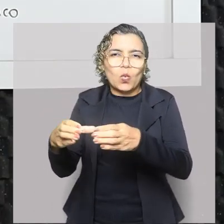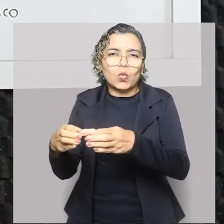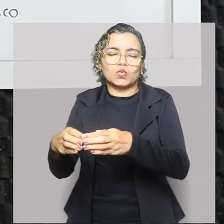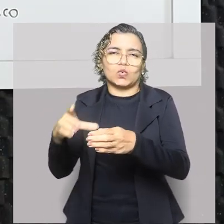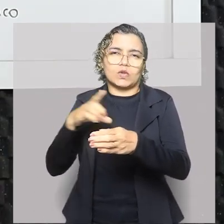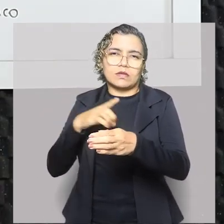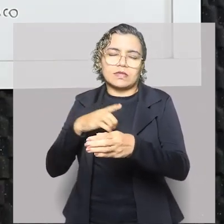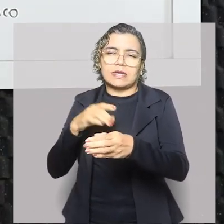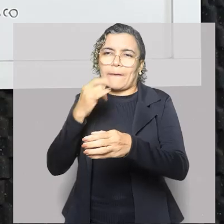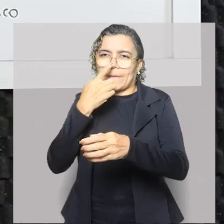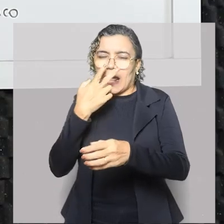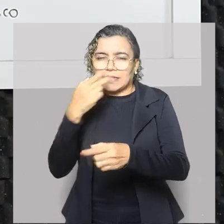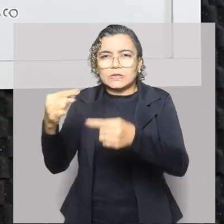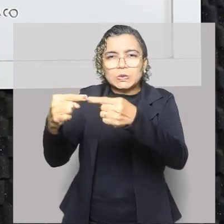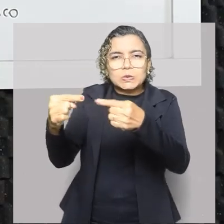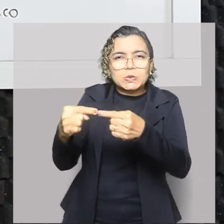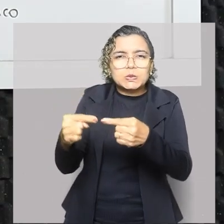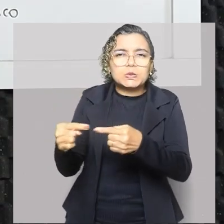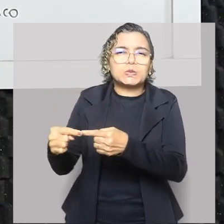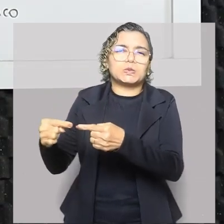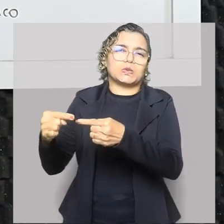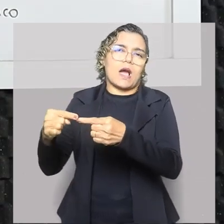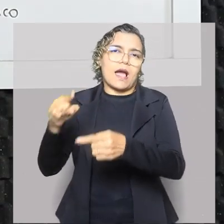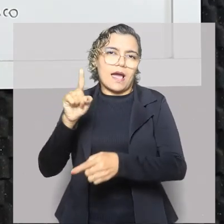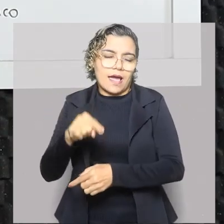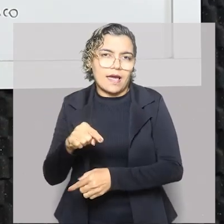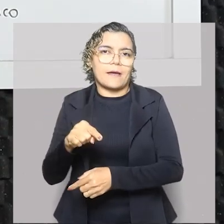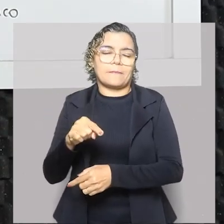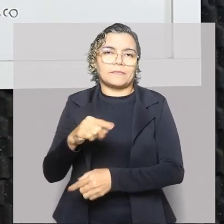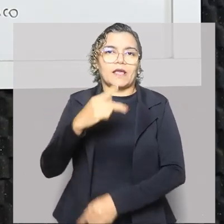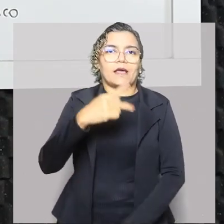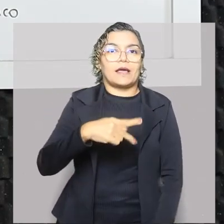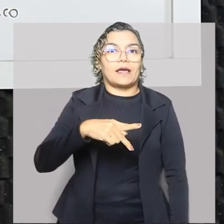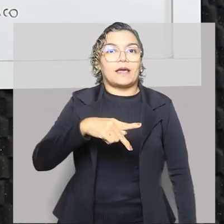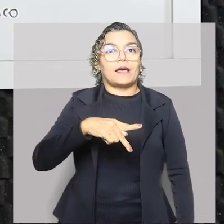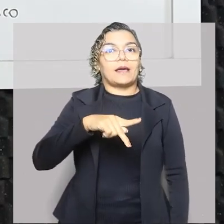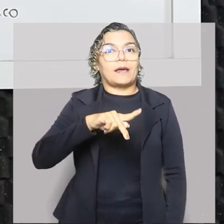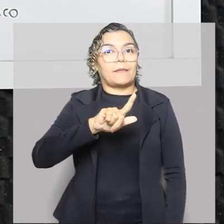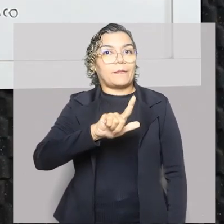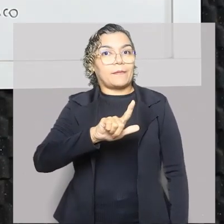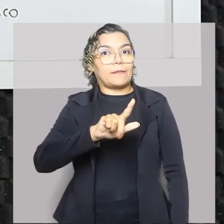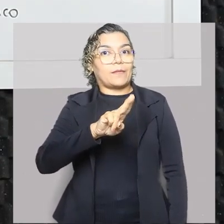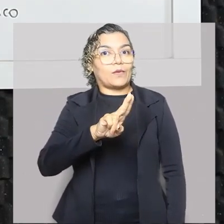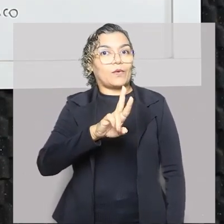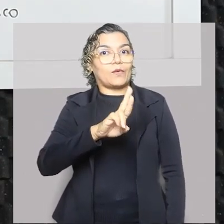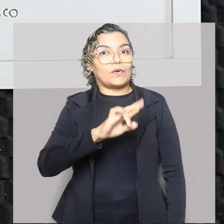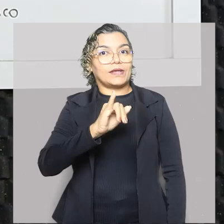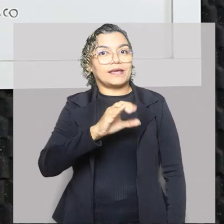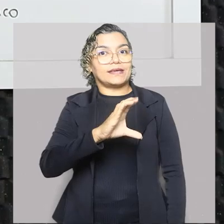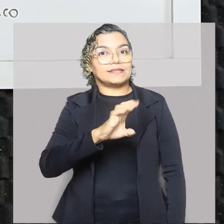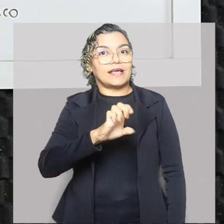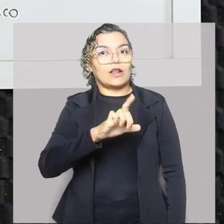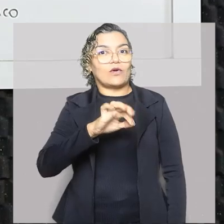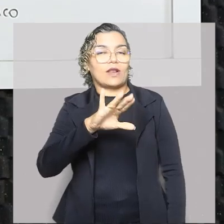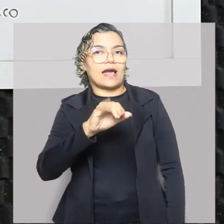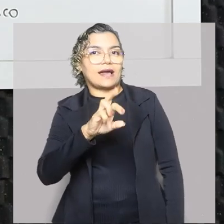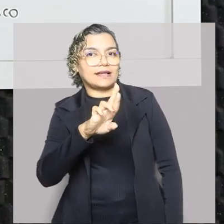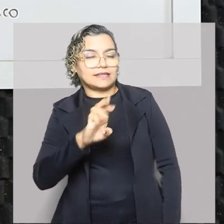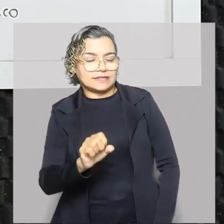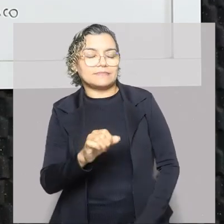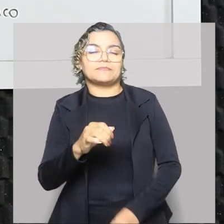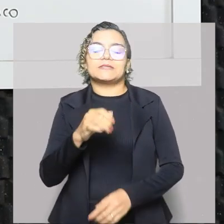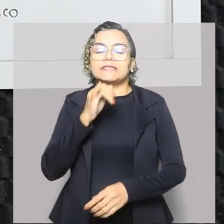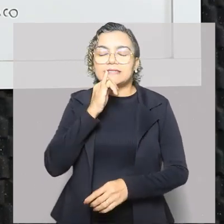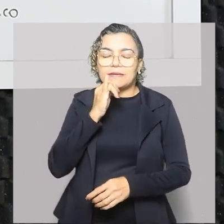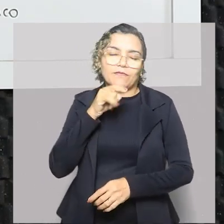uma afinidade entre si, que são indivíduos pluricelulares. Então, quanto a isso também, creio que não tenha dúvida e